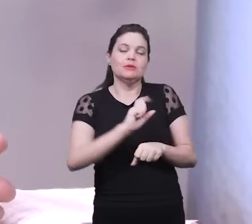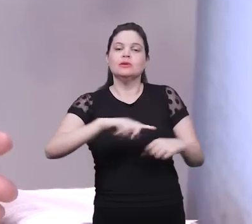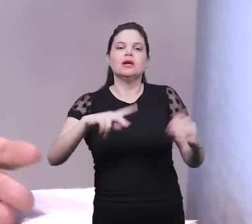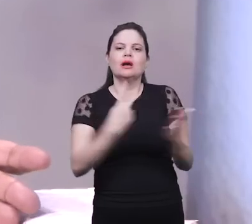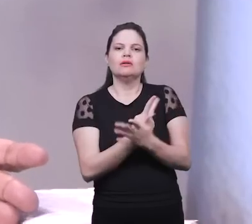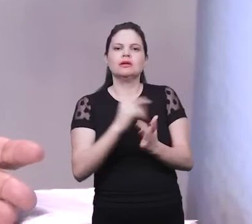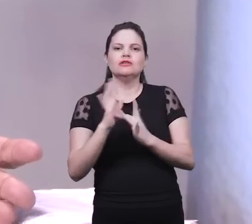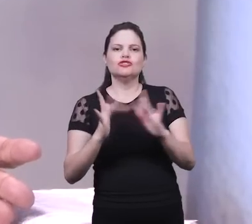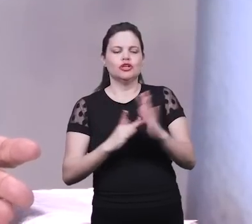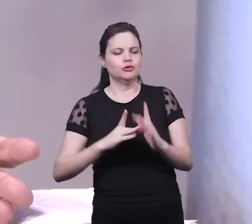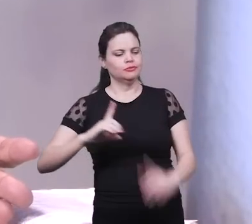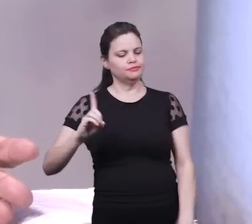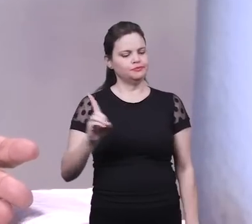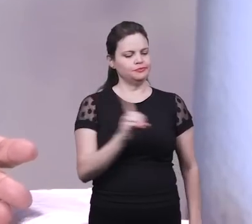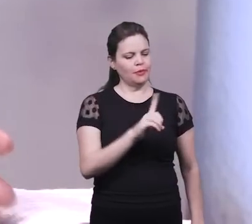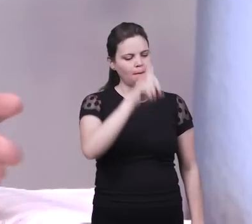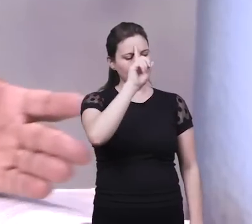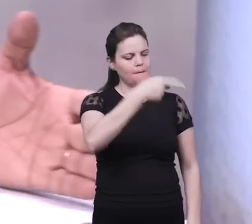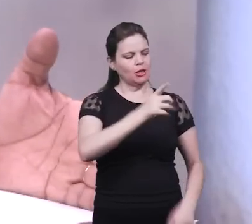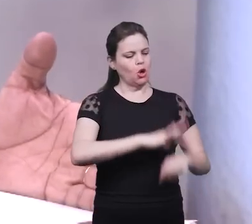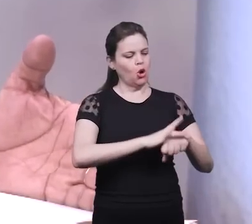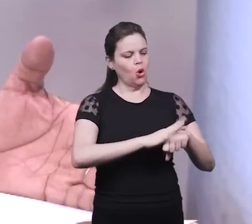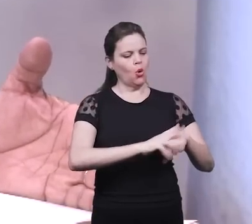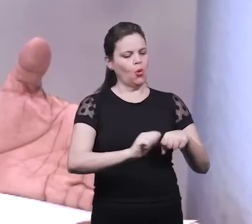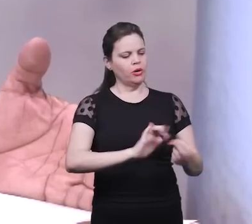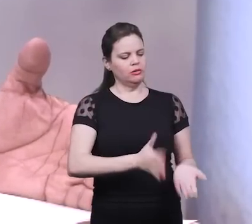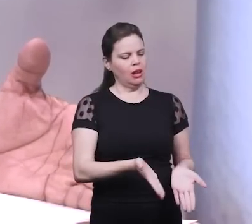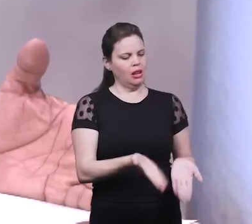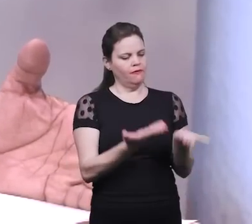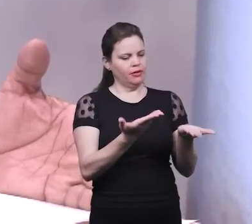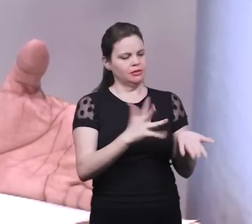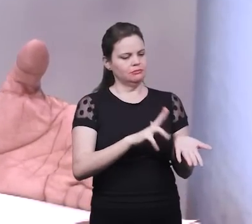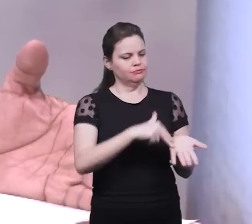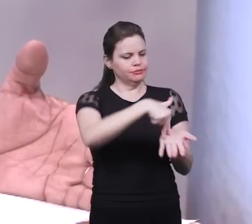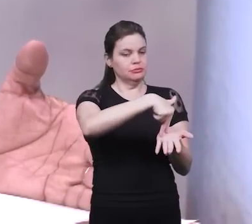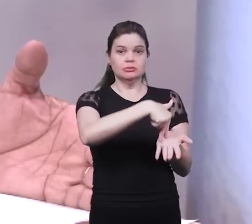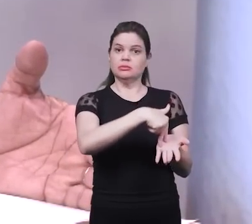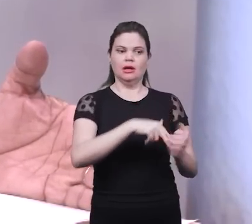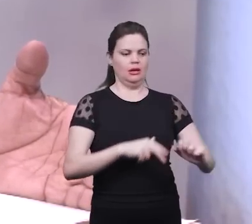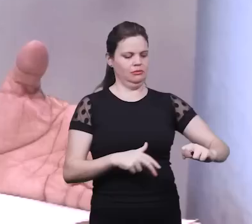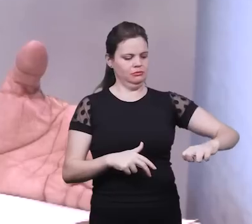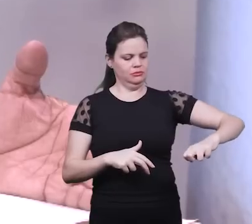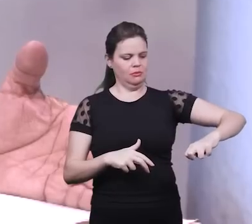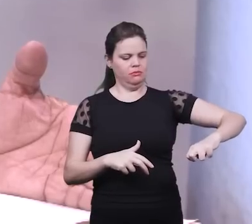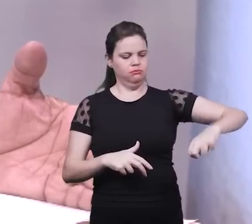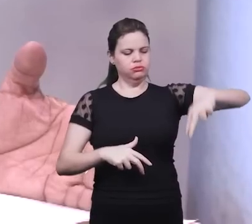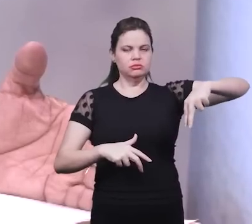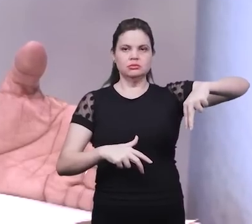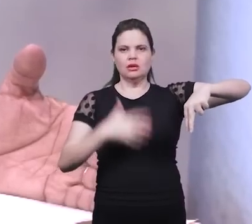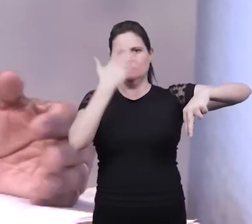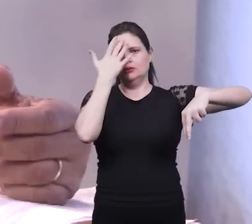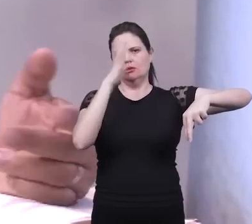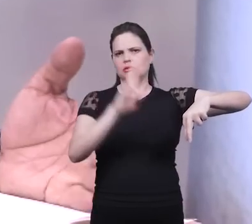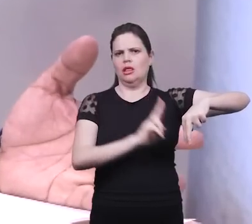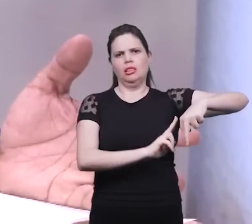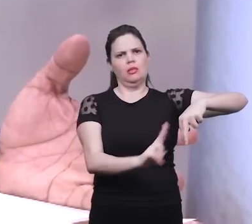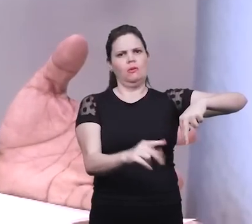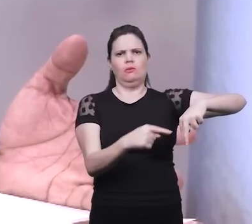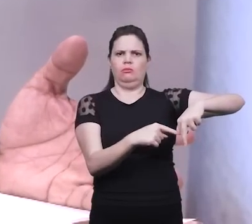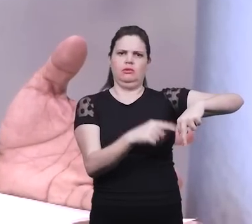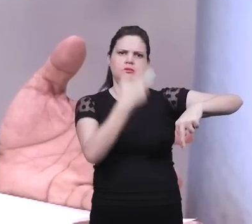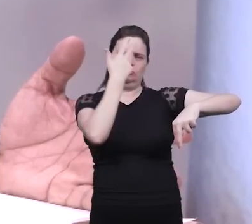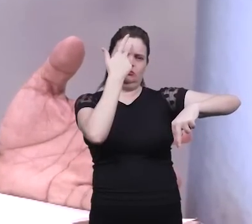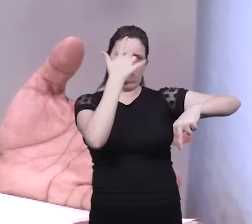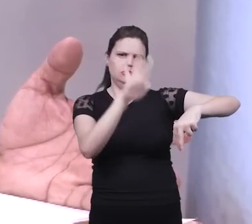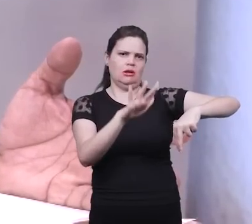quem era essa pessoa? Não se sabe o nome dele, que a Bíblia não fala o nome dele, quem era esse homem, mesmo que família